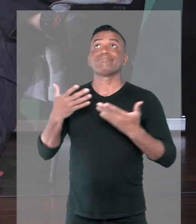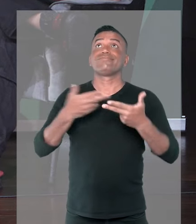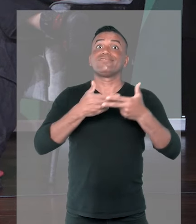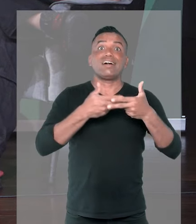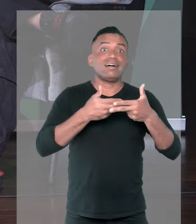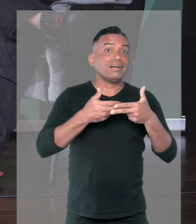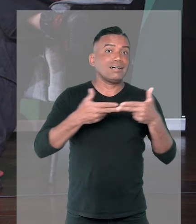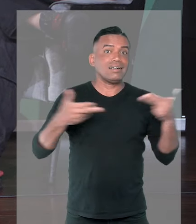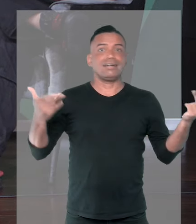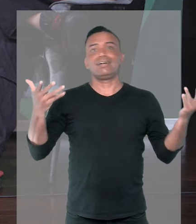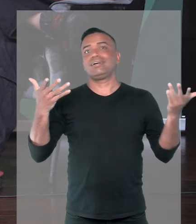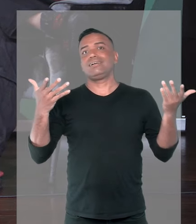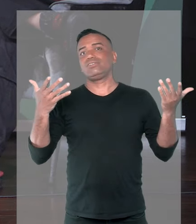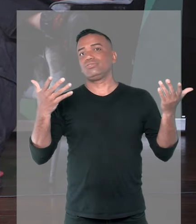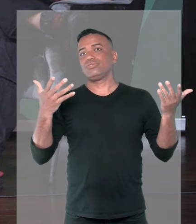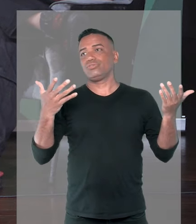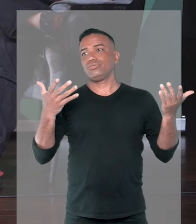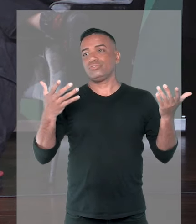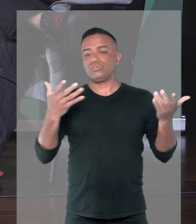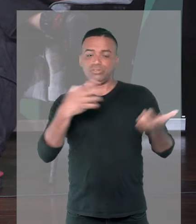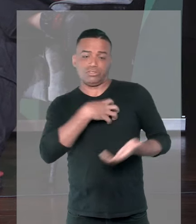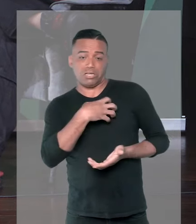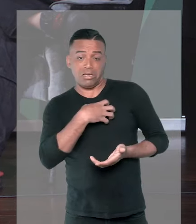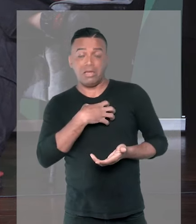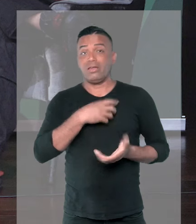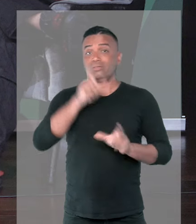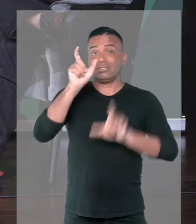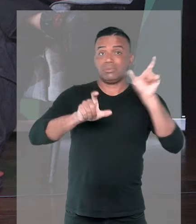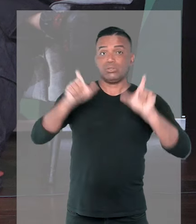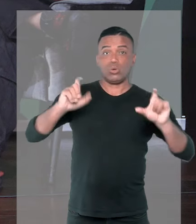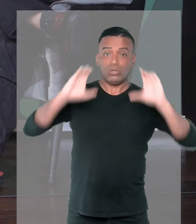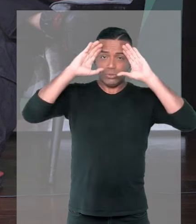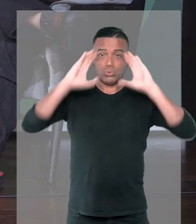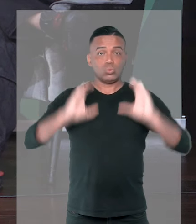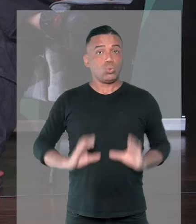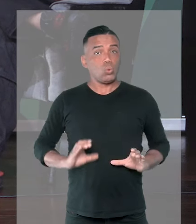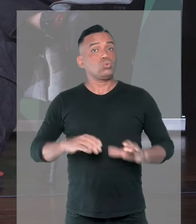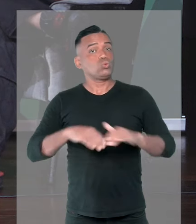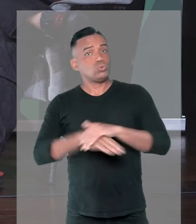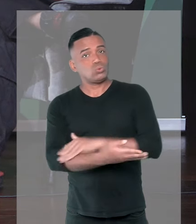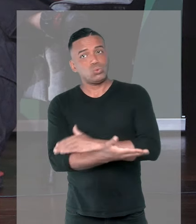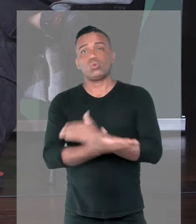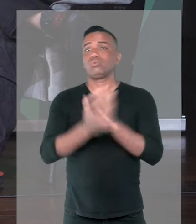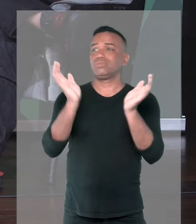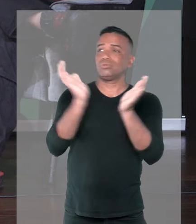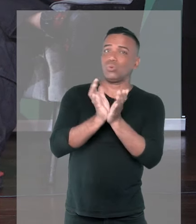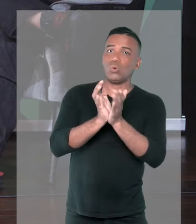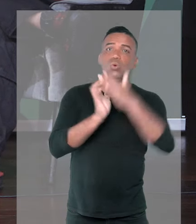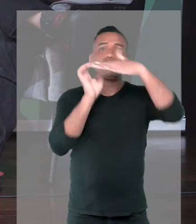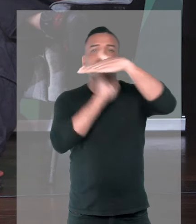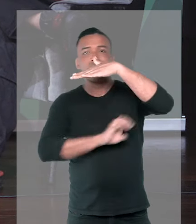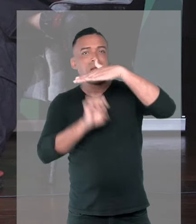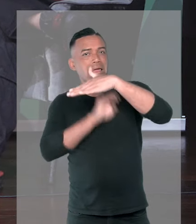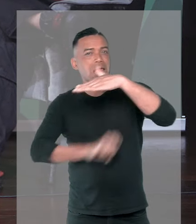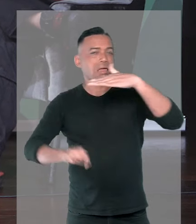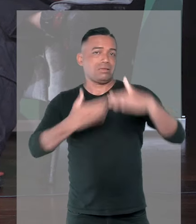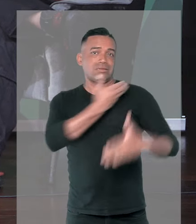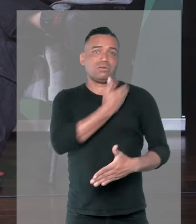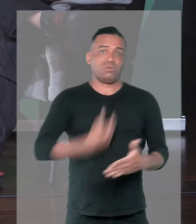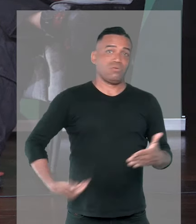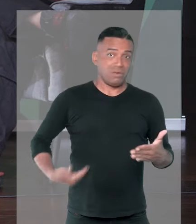de facetas da performance das pessoas dos grupos das organizações e do próprio Estado